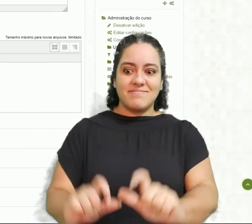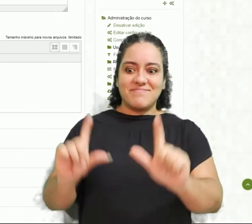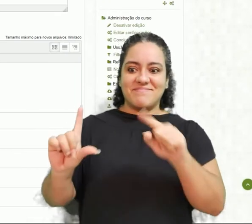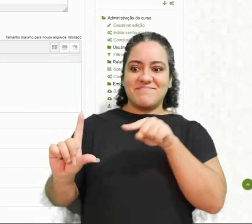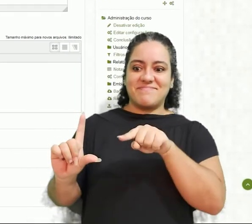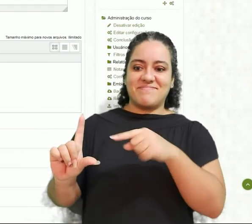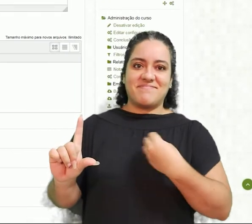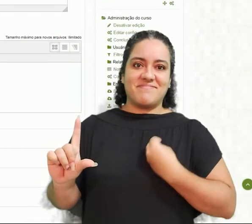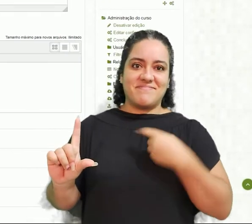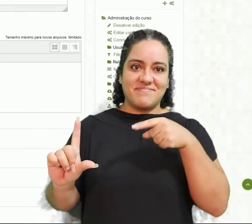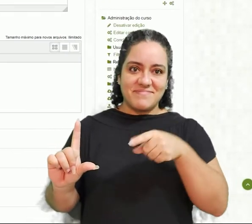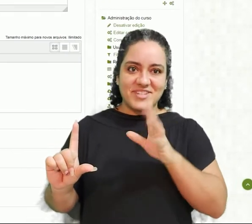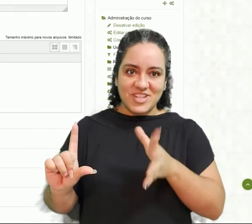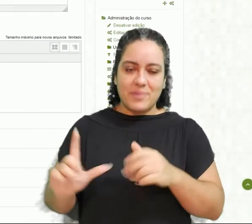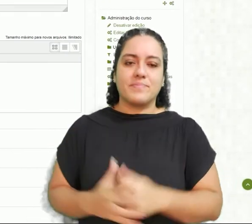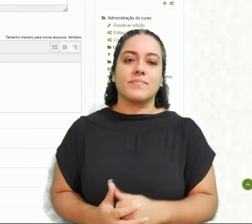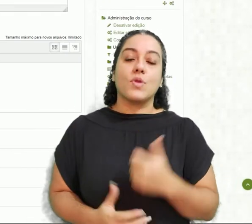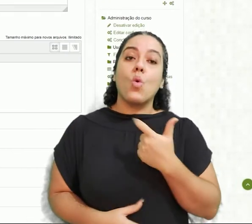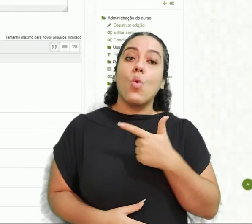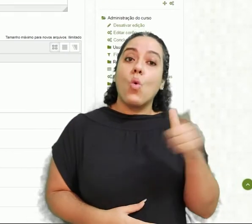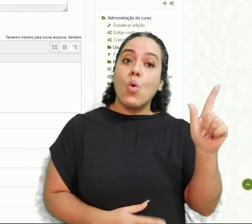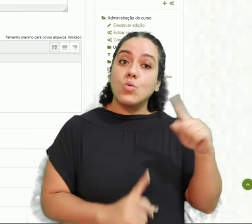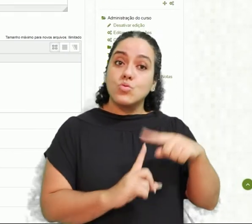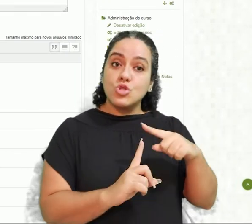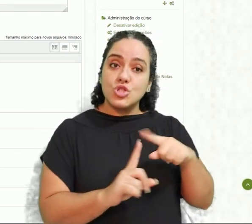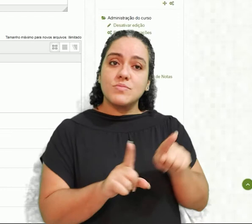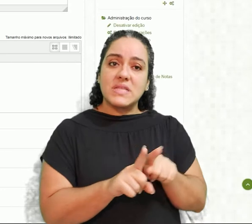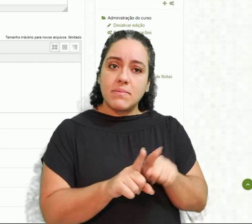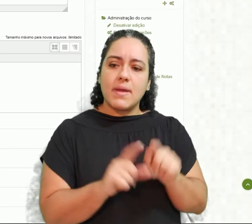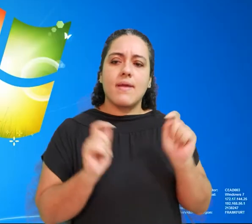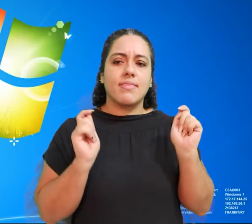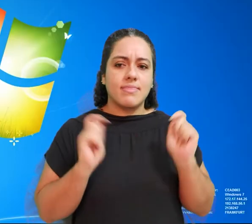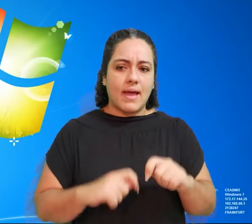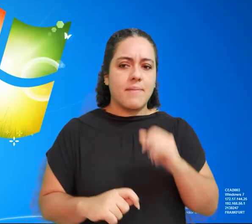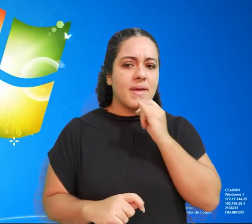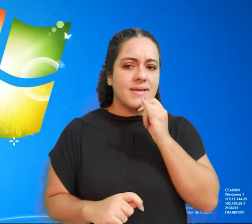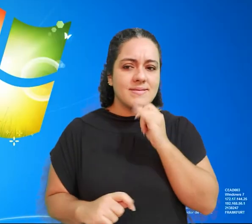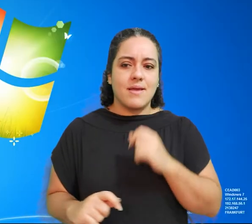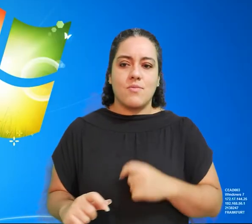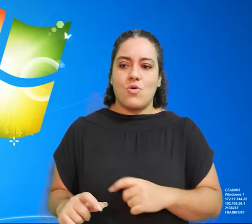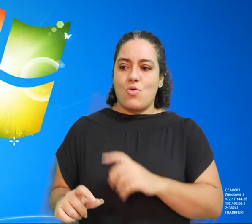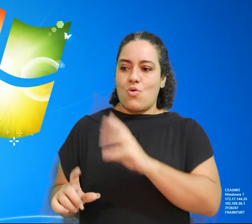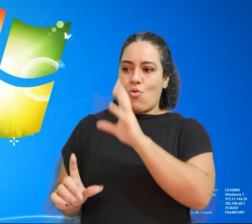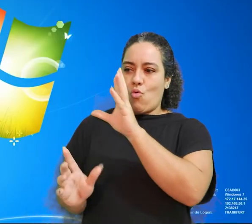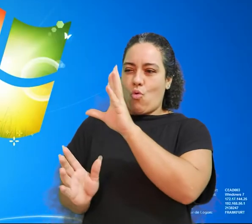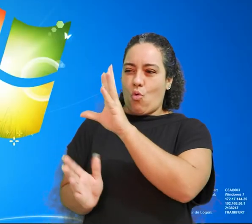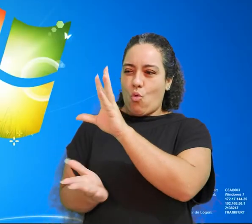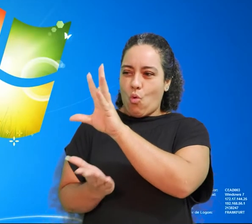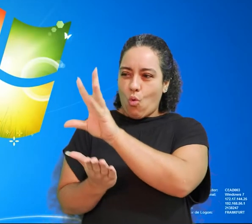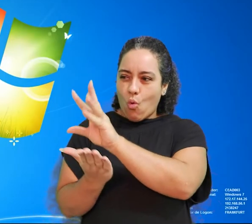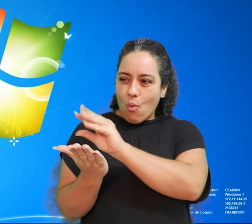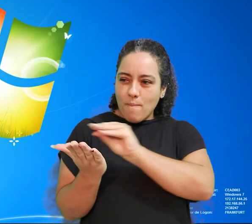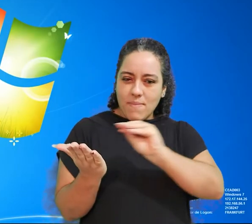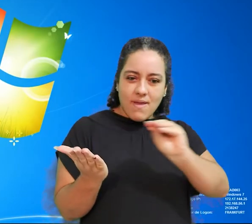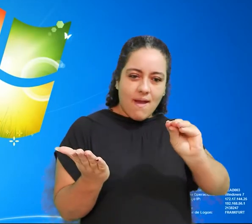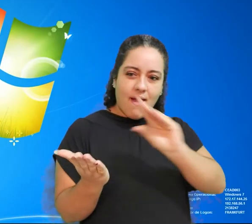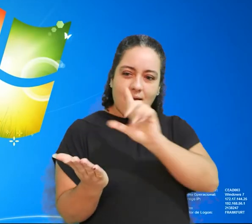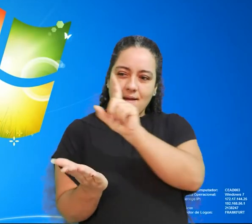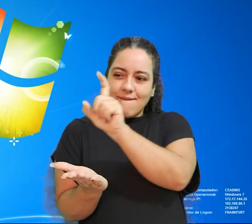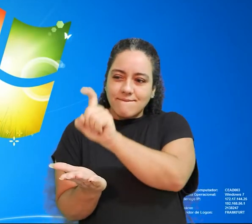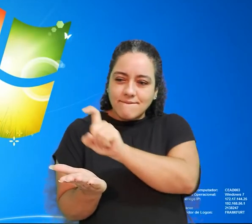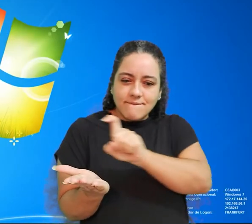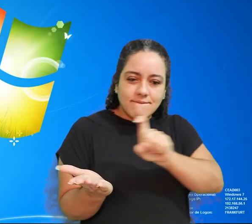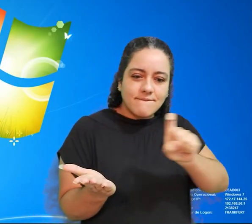disponível aqui uma outra opção é que você pode arrastar um arquivo diretamente